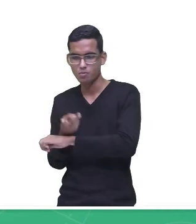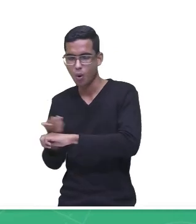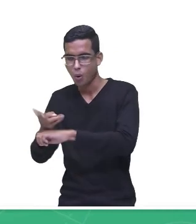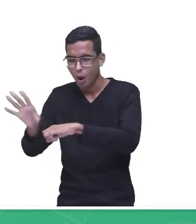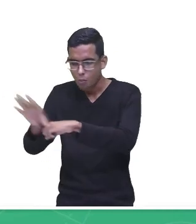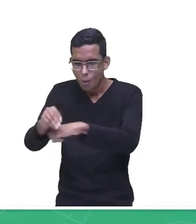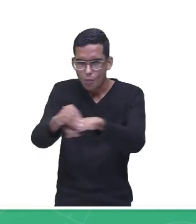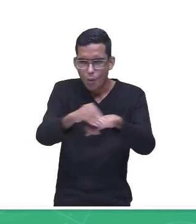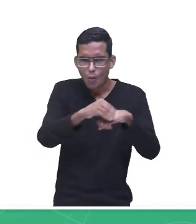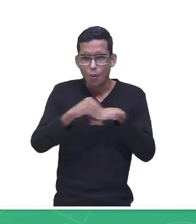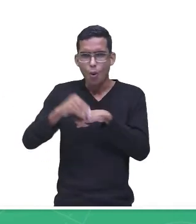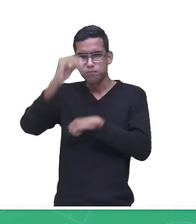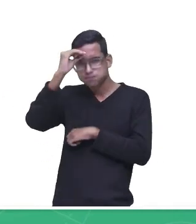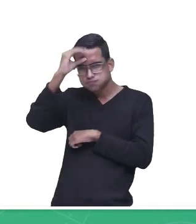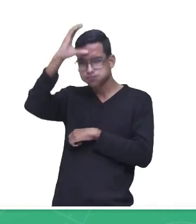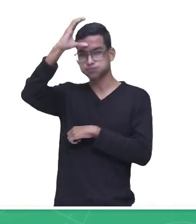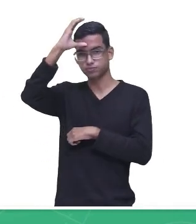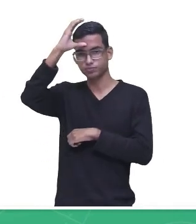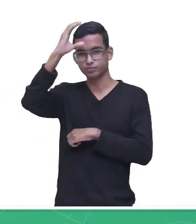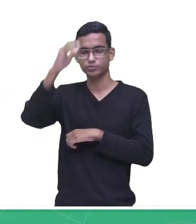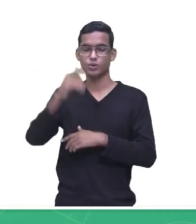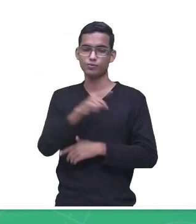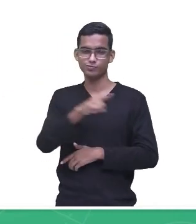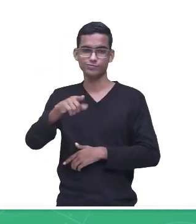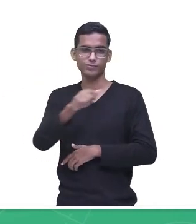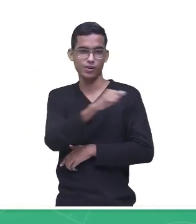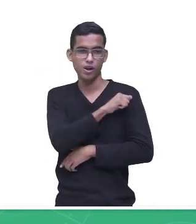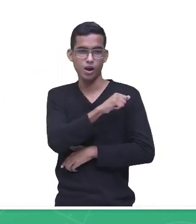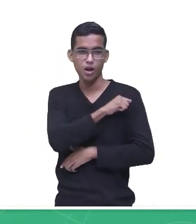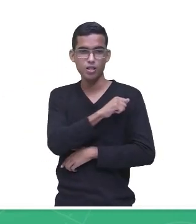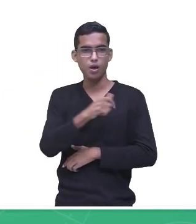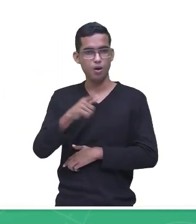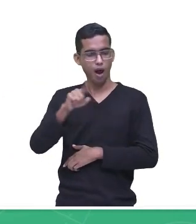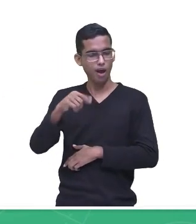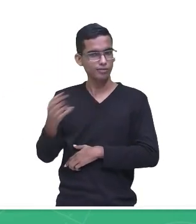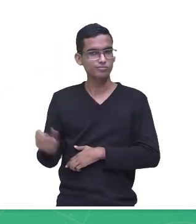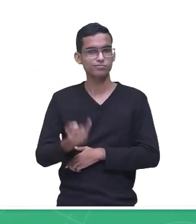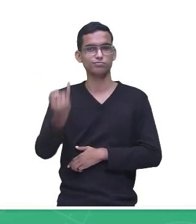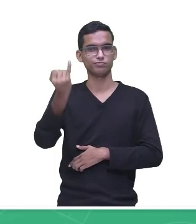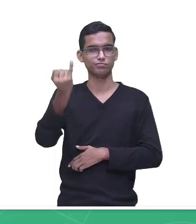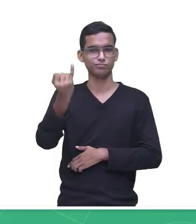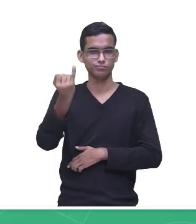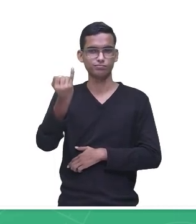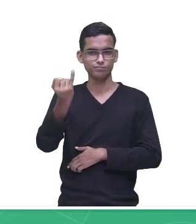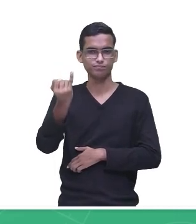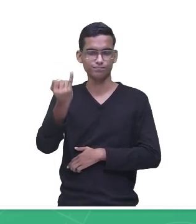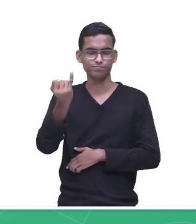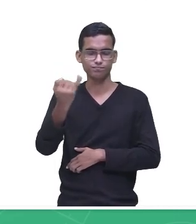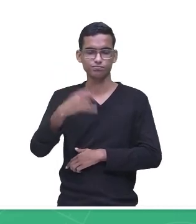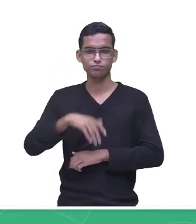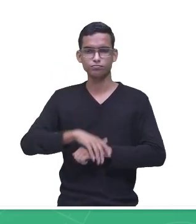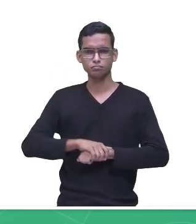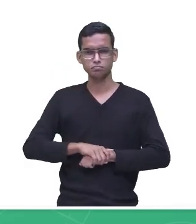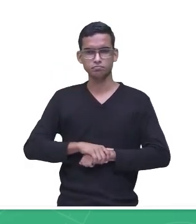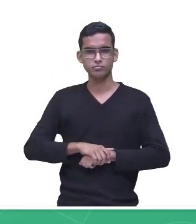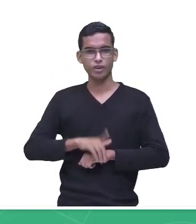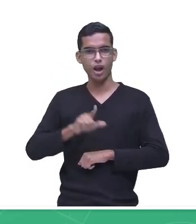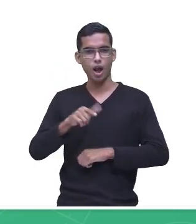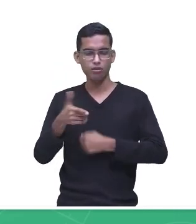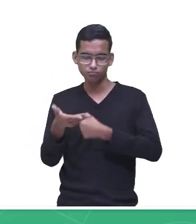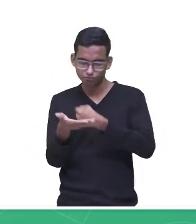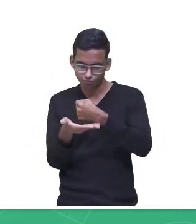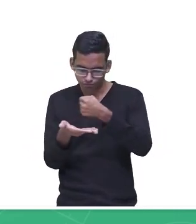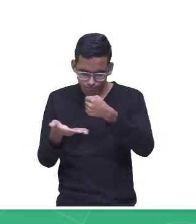queridos do EJA 10ª etapa, isso aqui é fundamental. Isso aqui é fundamental. Essa é a base de